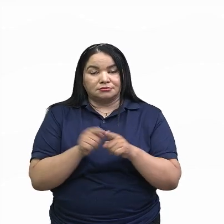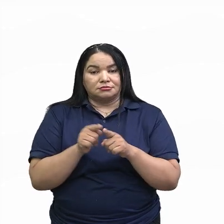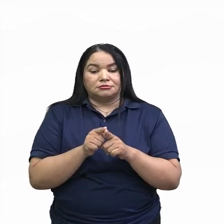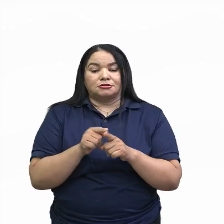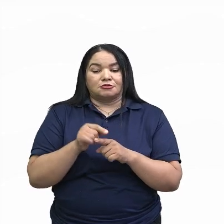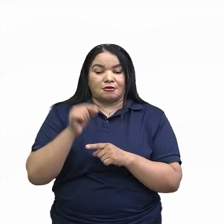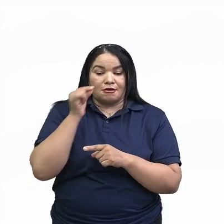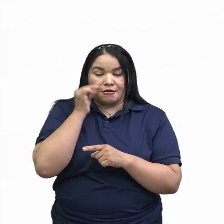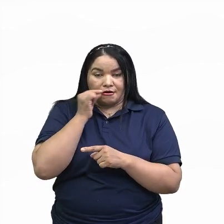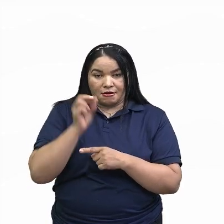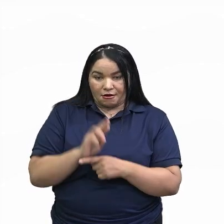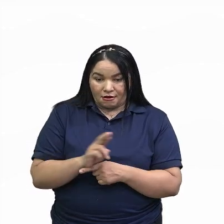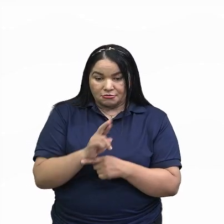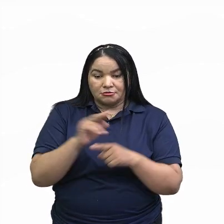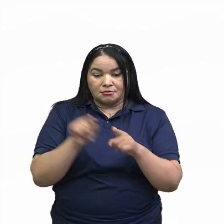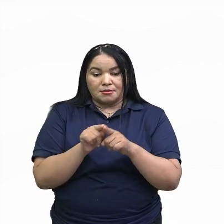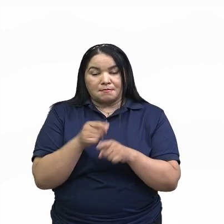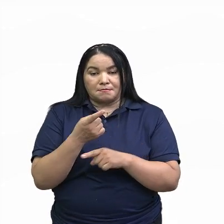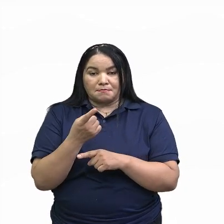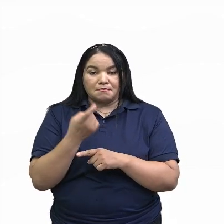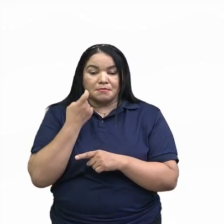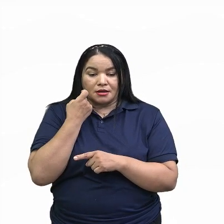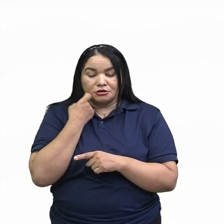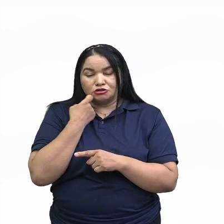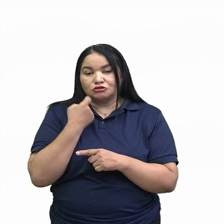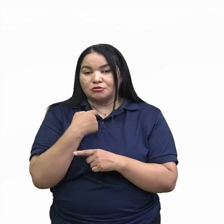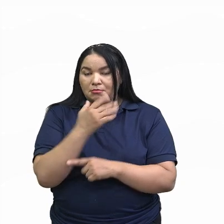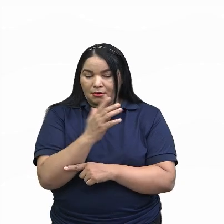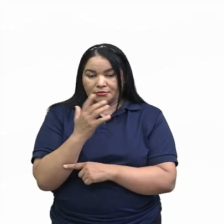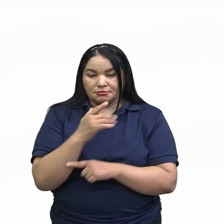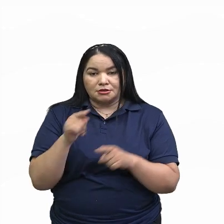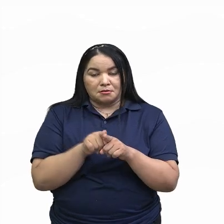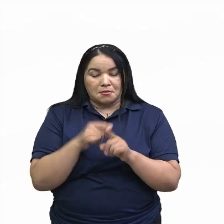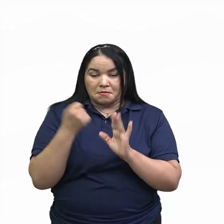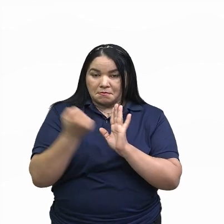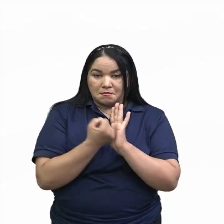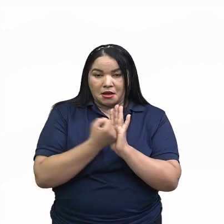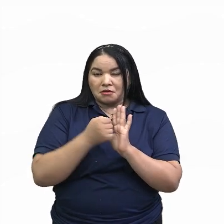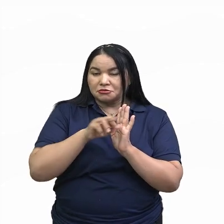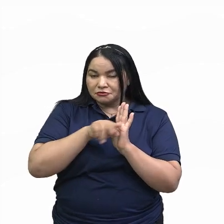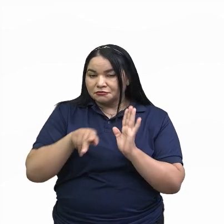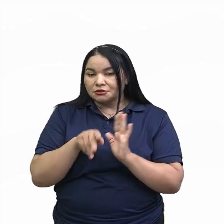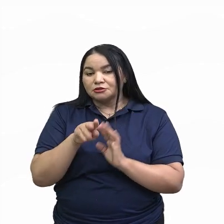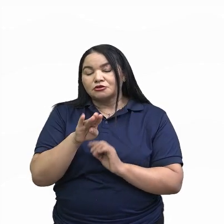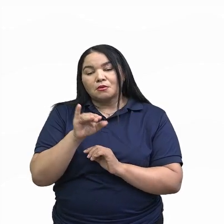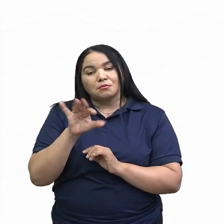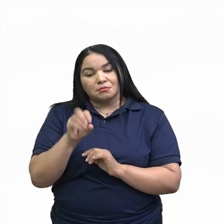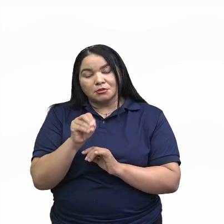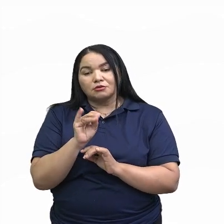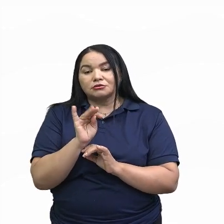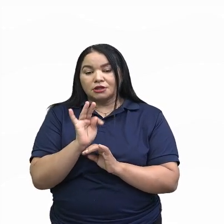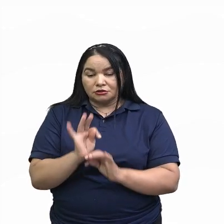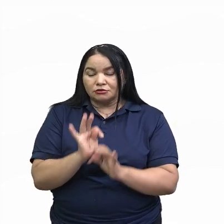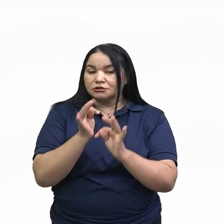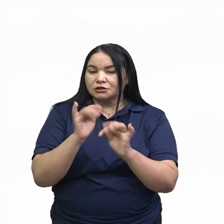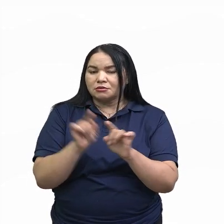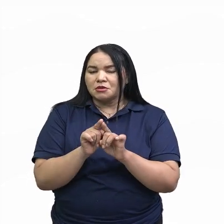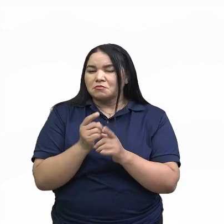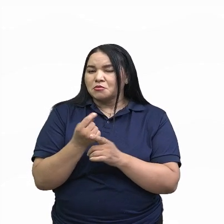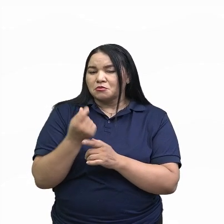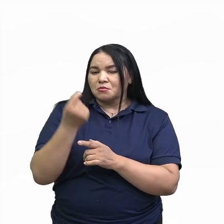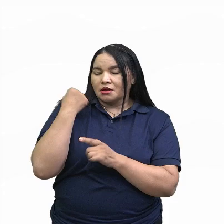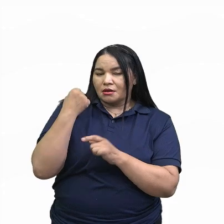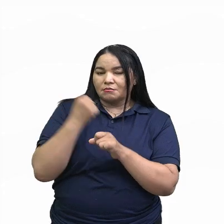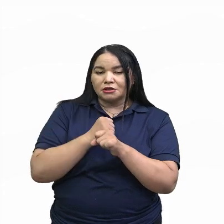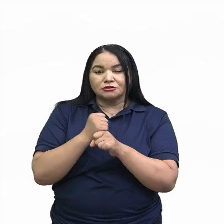e plantas, tá? Então, a gente observa aí esse histórico, né, esses marcos da biotecnologia